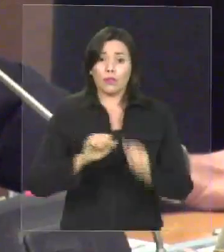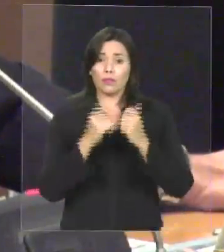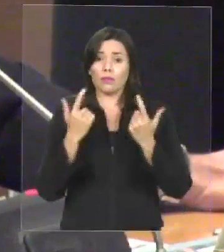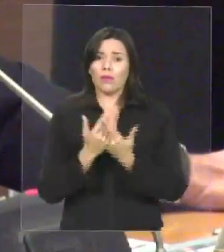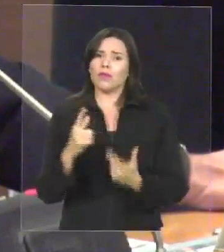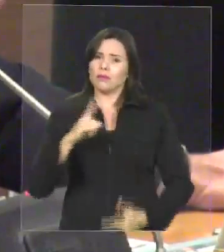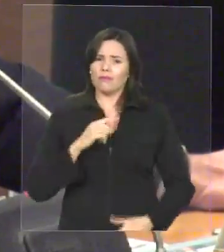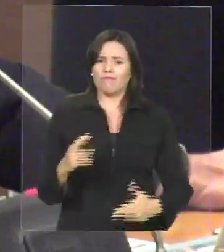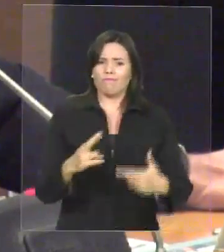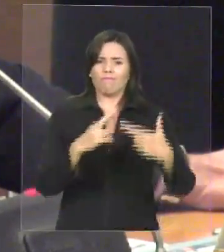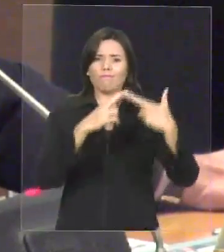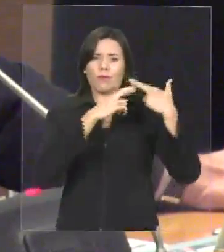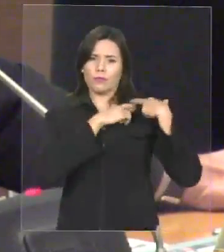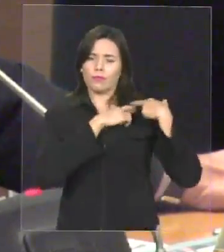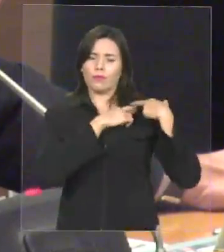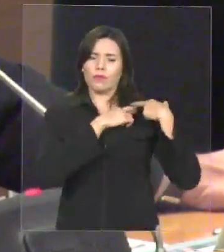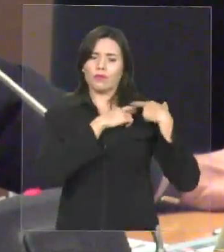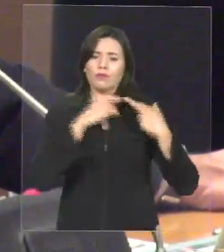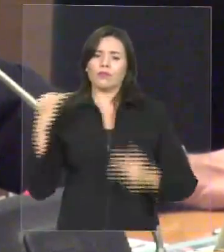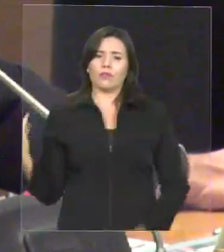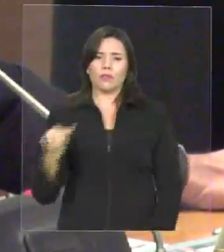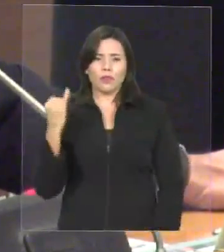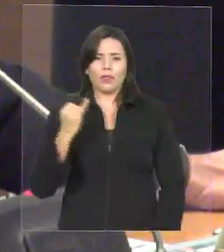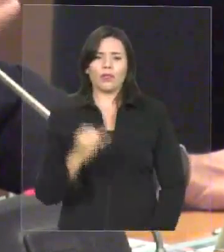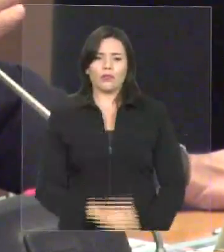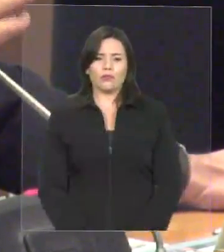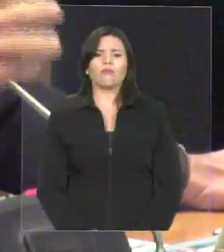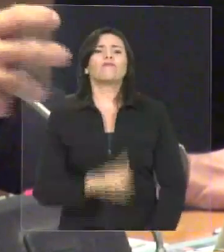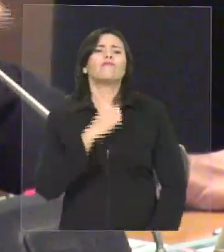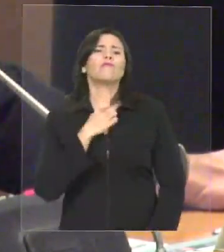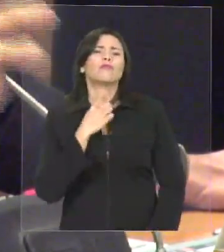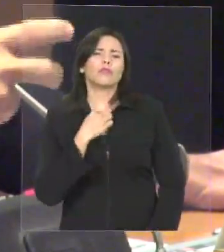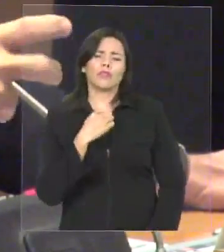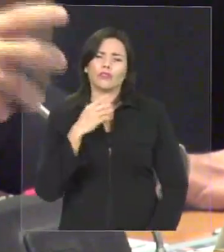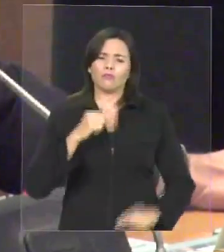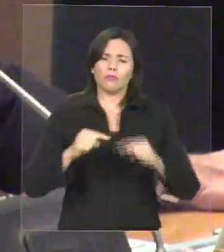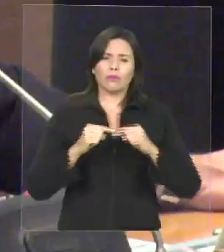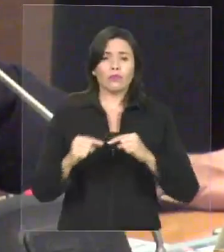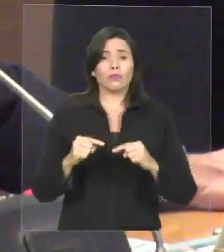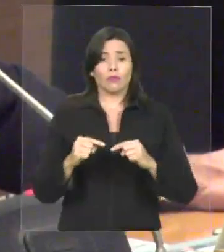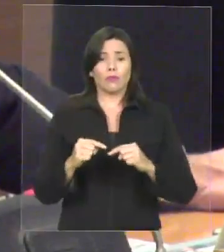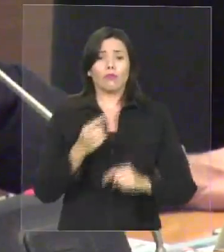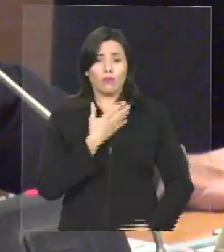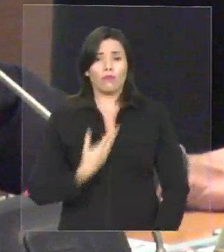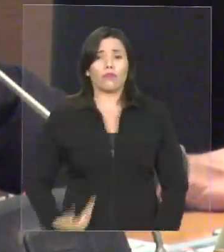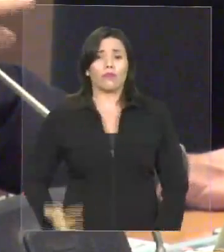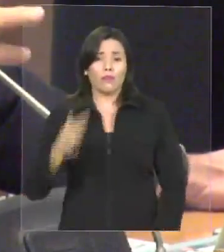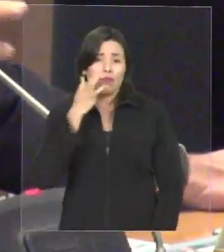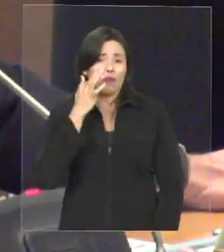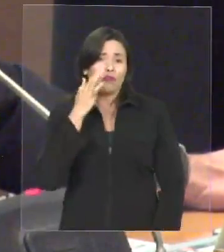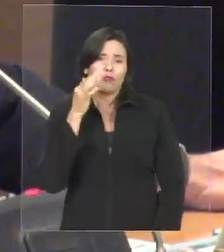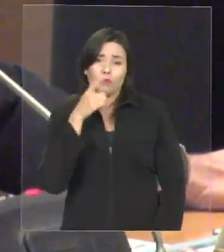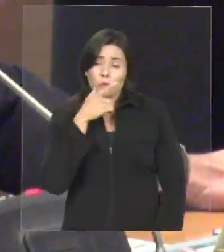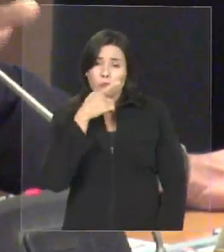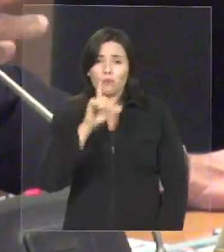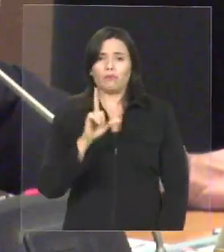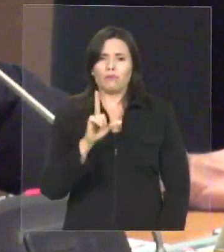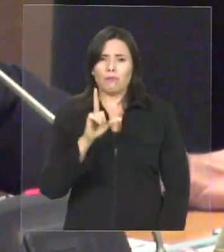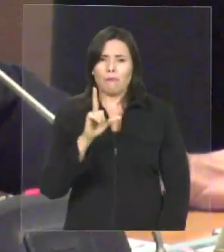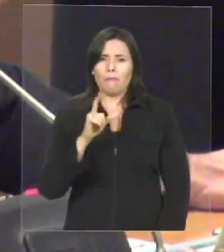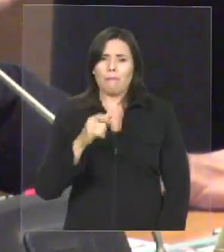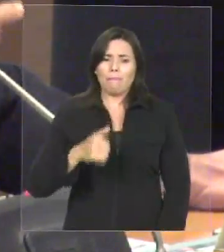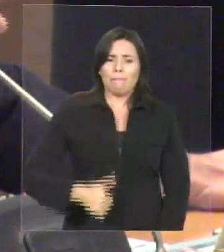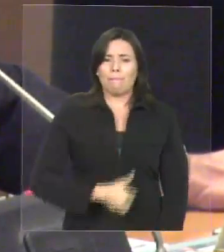nisso. Ponto de partida, vontade política. O governador Flávio Dino conseguiu, eu acho que pela primeira vez, né, reunir os